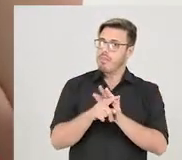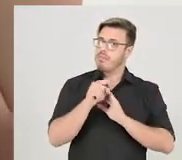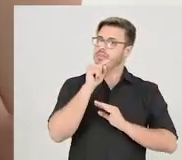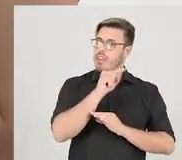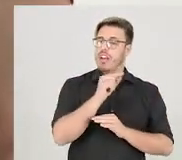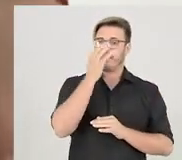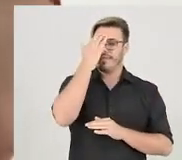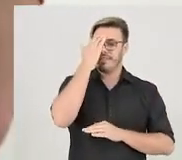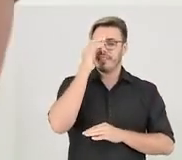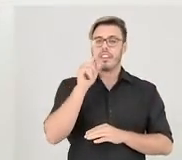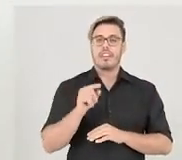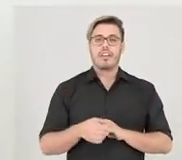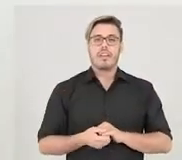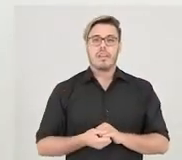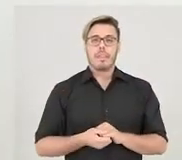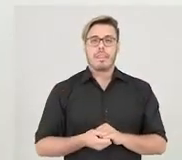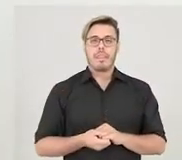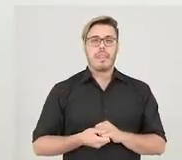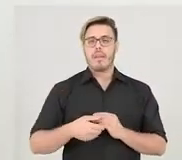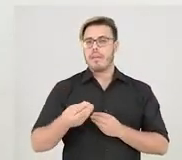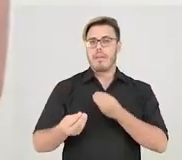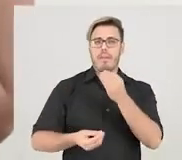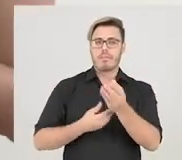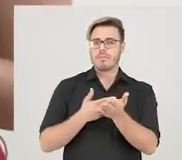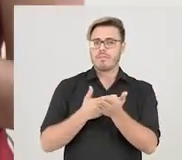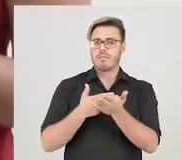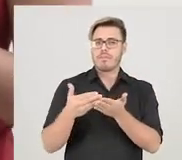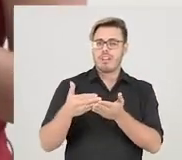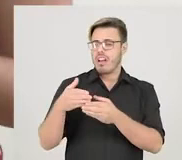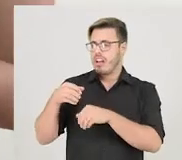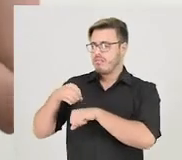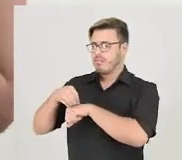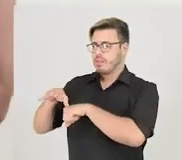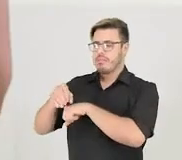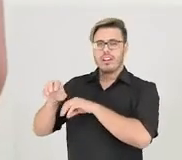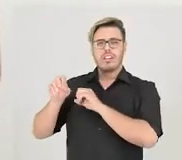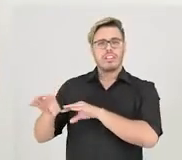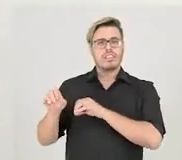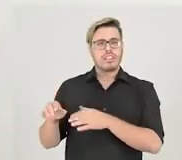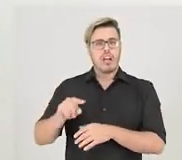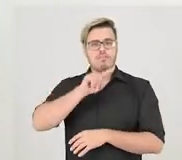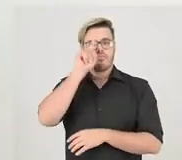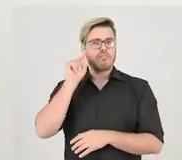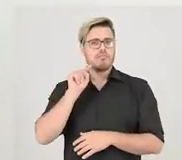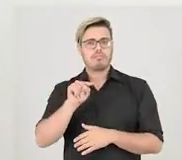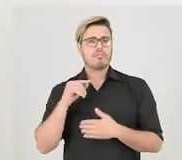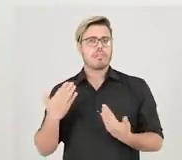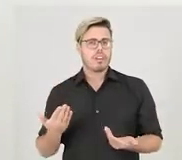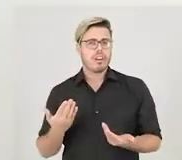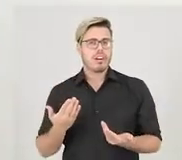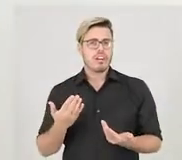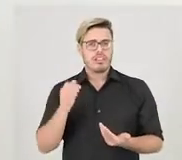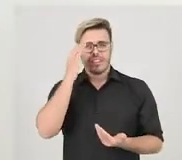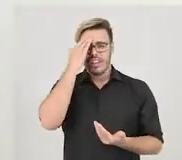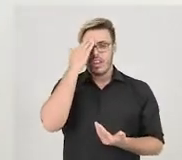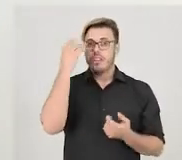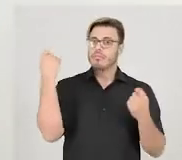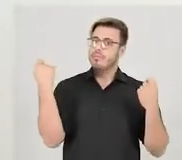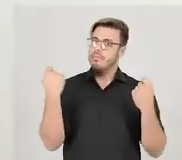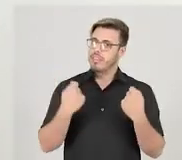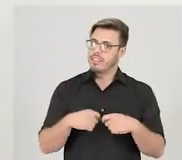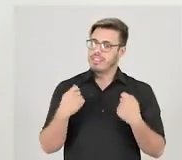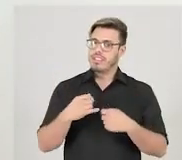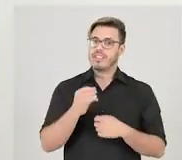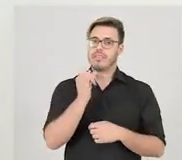de interrogação, para nós recomeçarmos o PEI? O PEI é cíclico. O PEI, ele inicia e